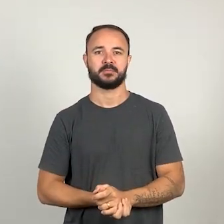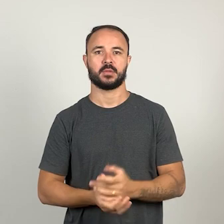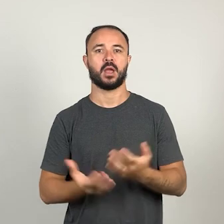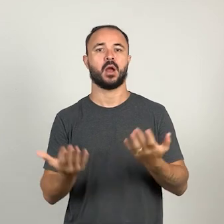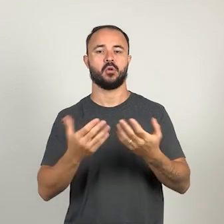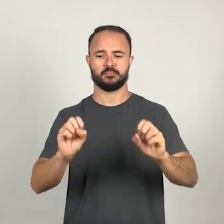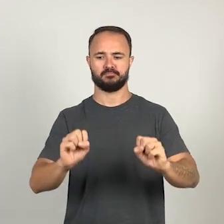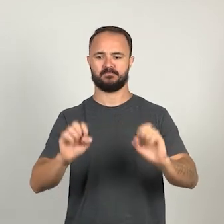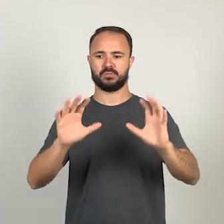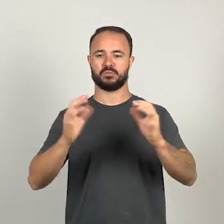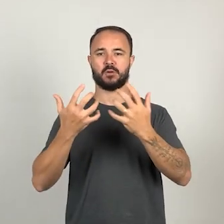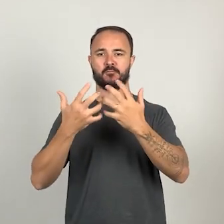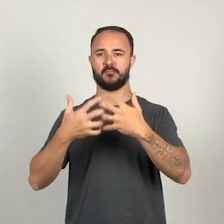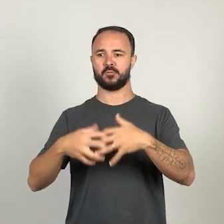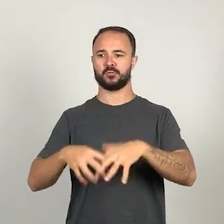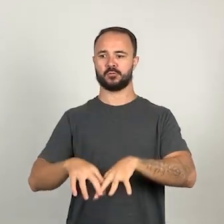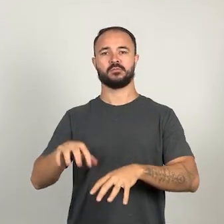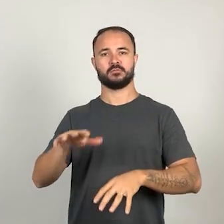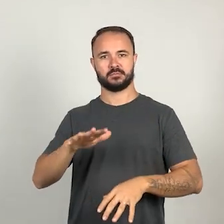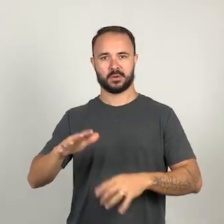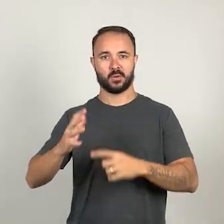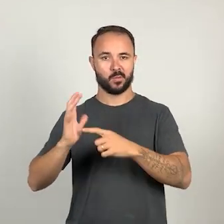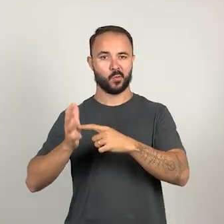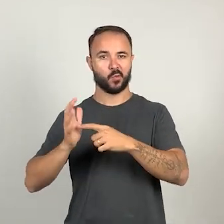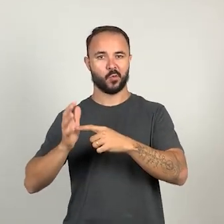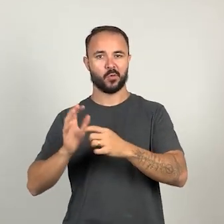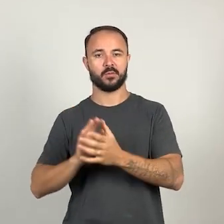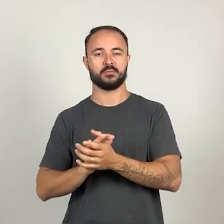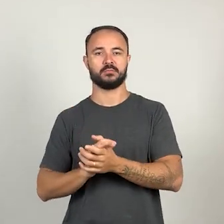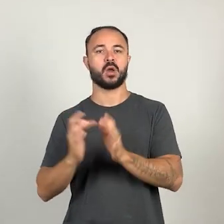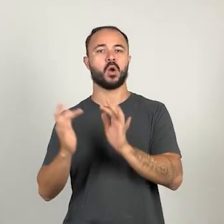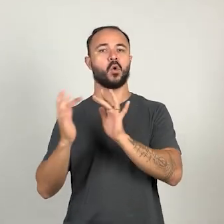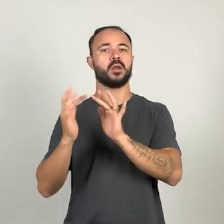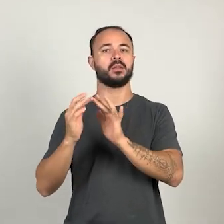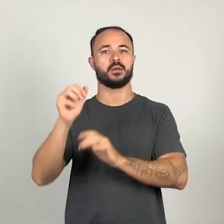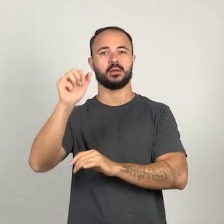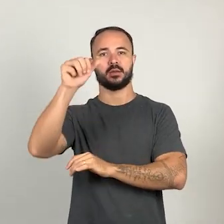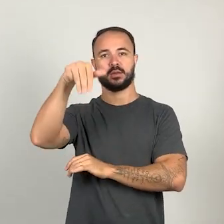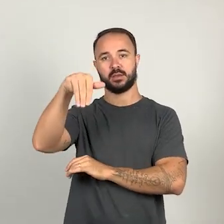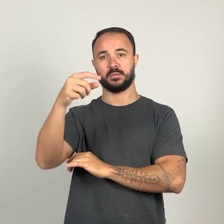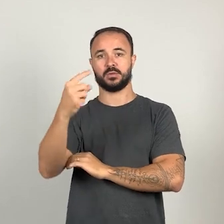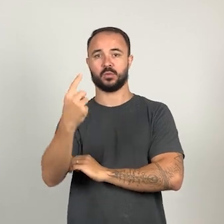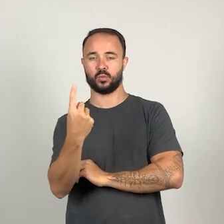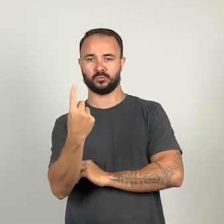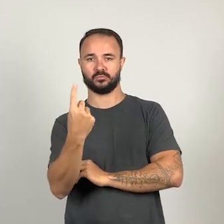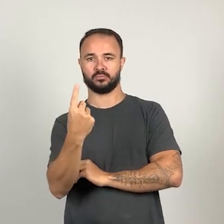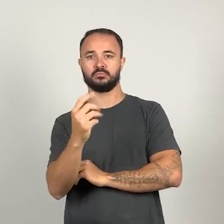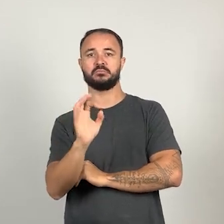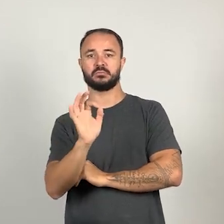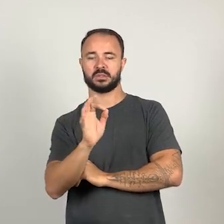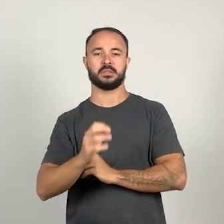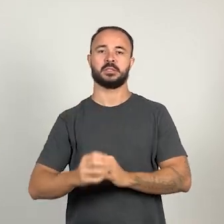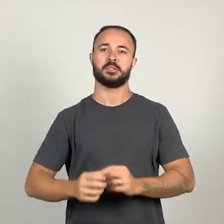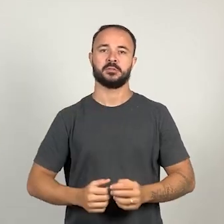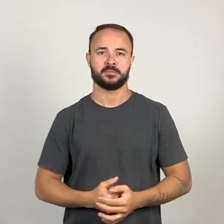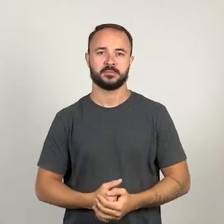Vamos ligar o nosso motor médio na porta M1, que é destinada aos